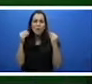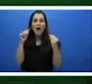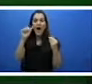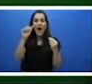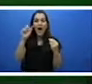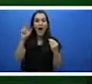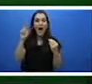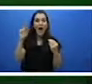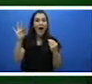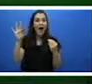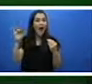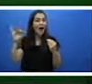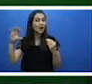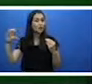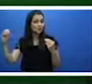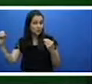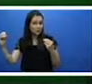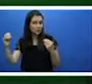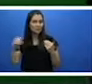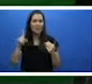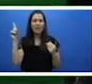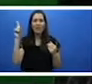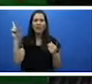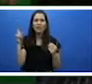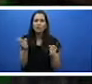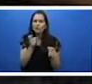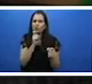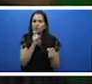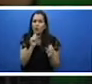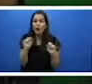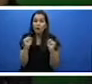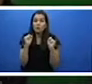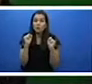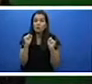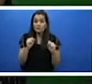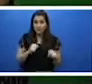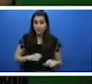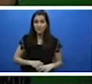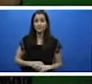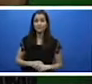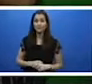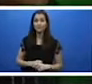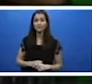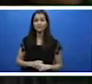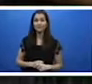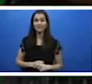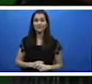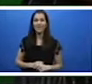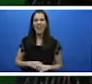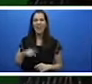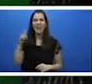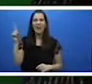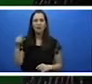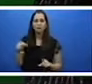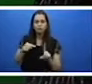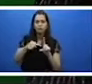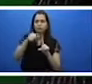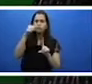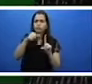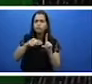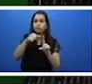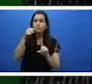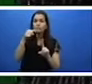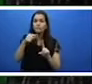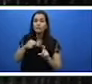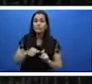raposa polar, vive nas regiões geladas do Ártico, onde a temperatura, crianças,